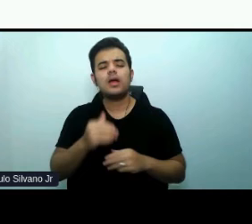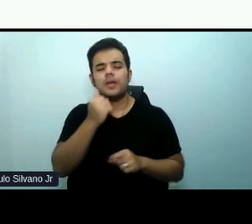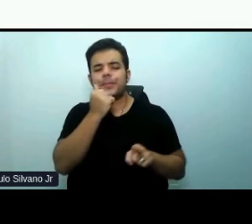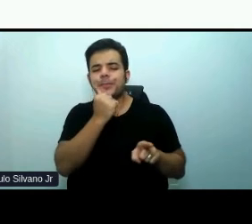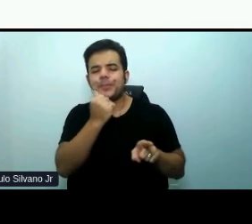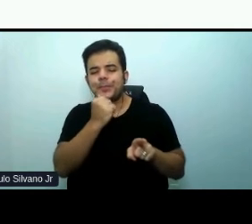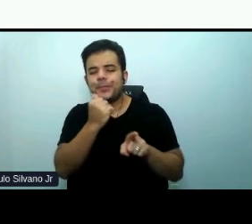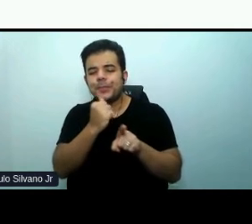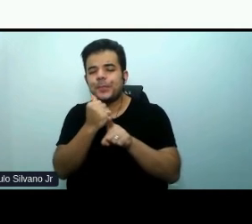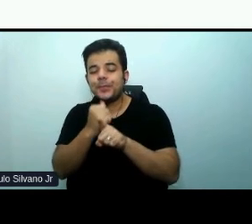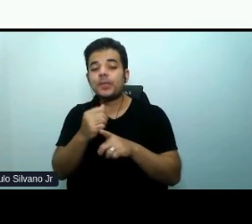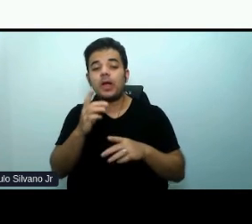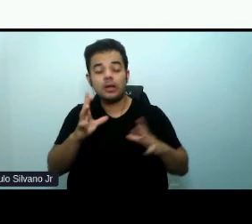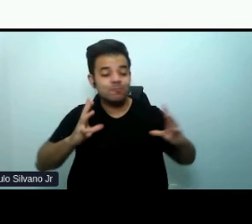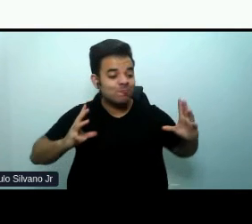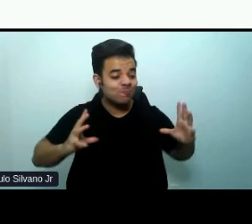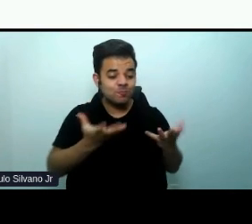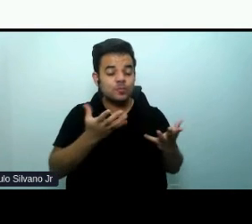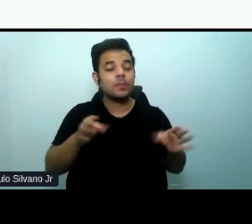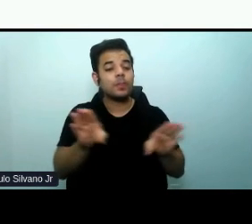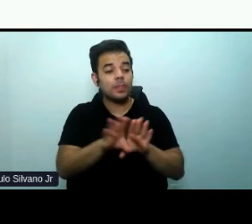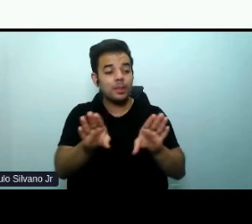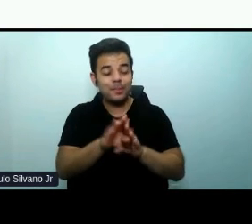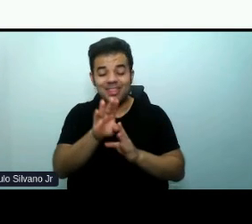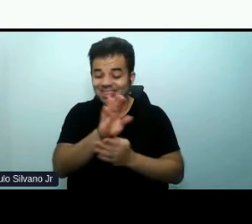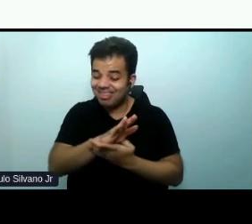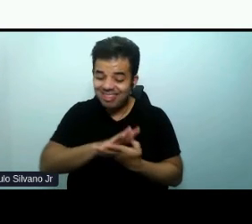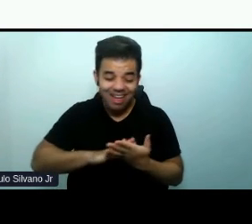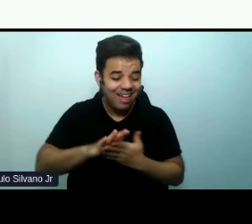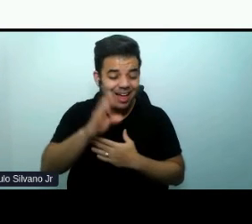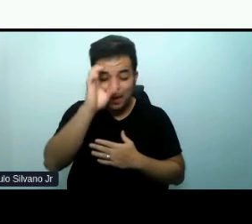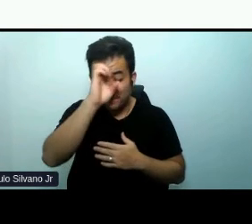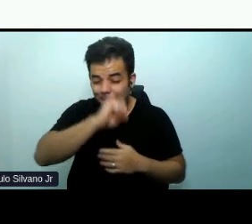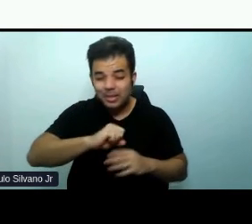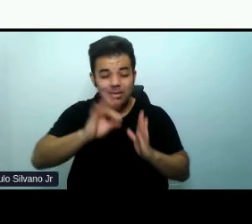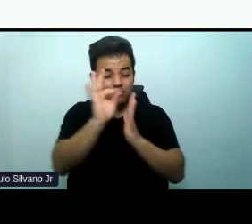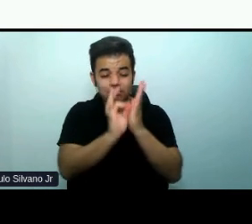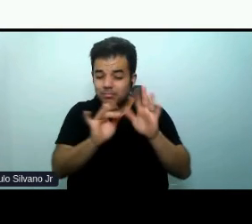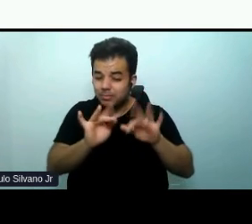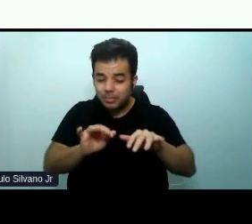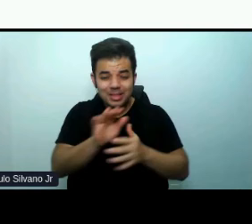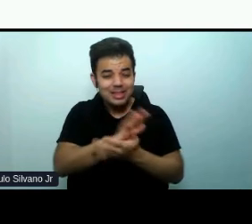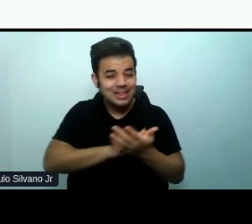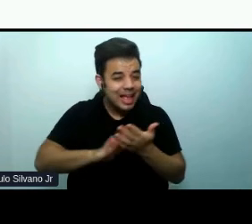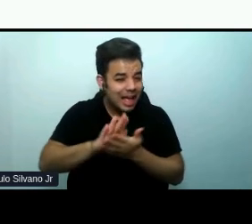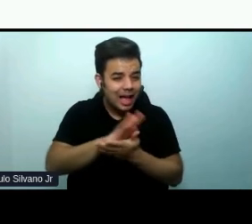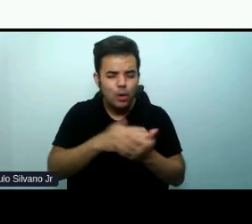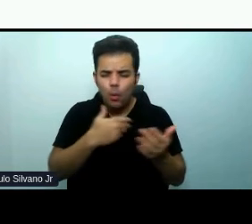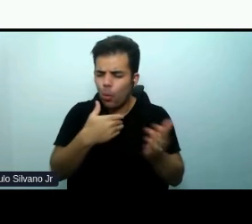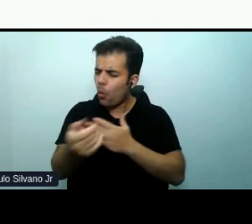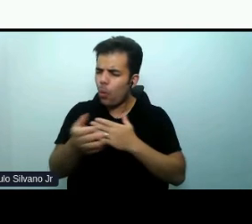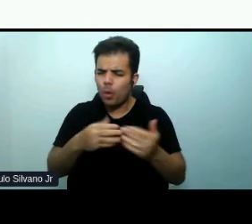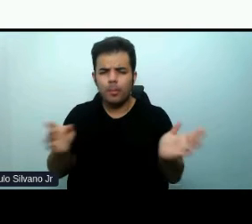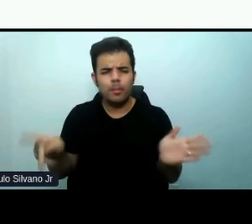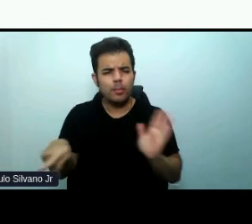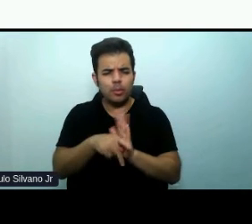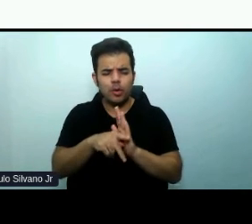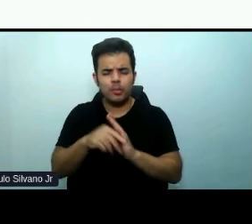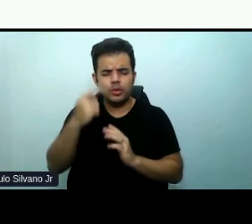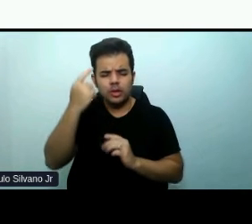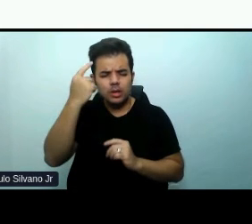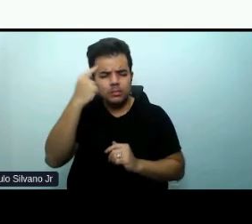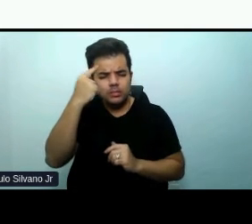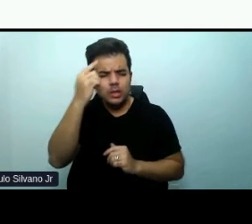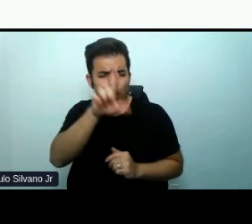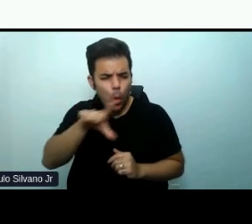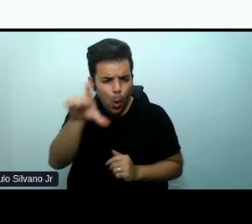meninas, elas não são encorajadas a aprenderem a programar ou qualquer coisa de raciocínio lógico,